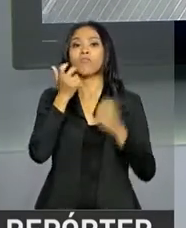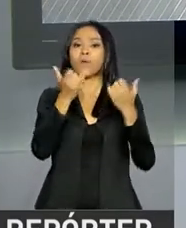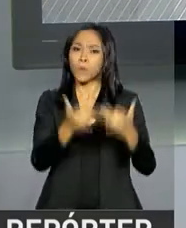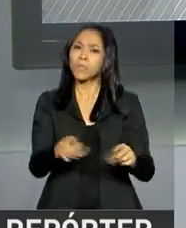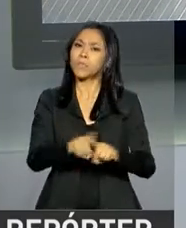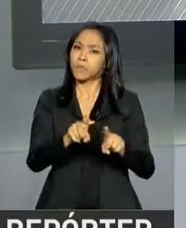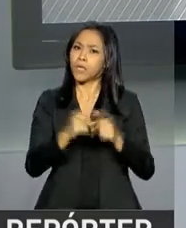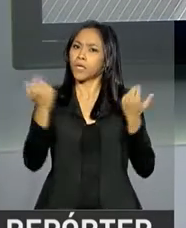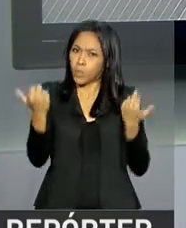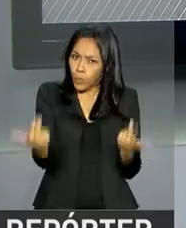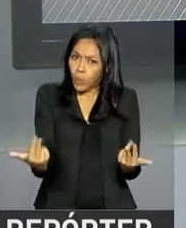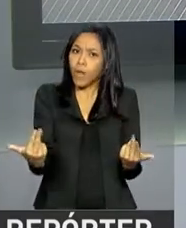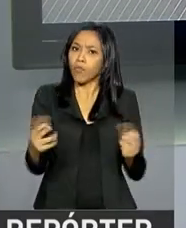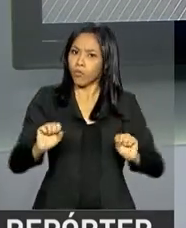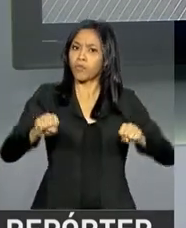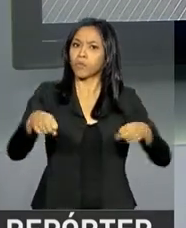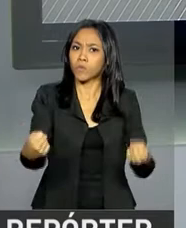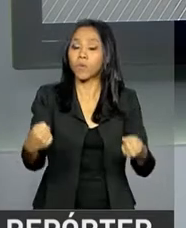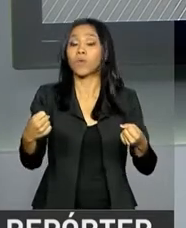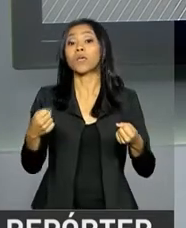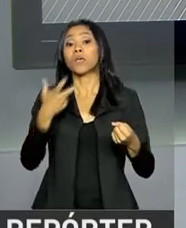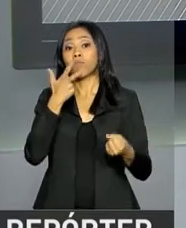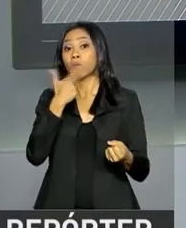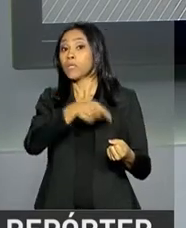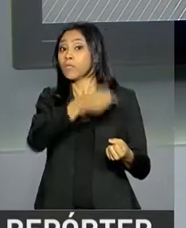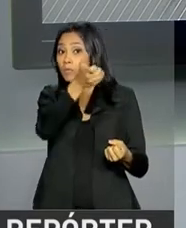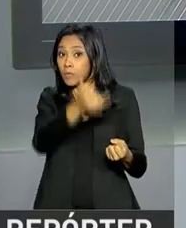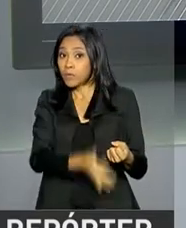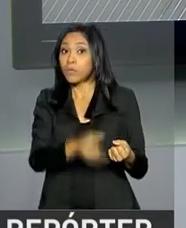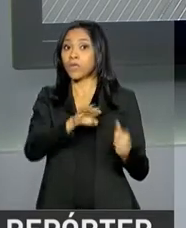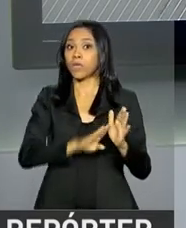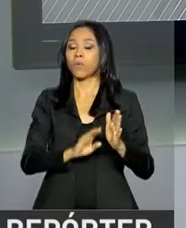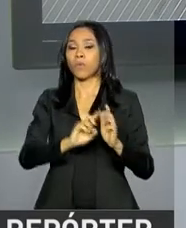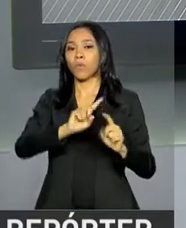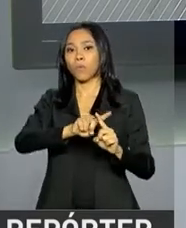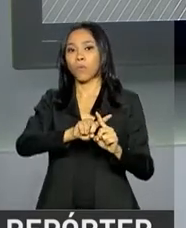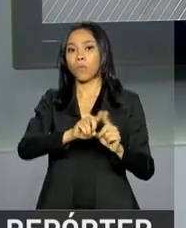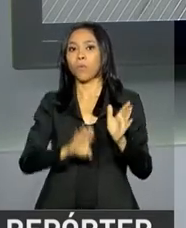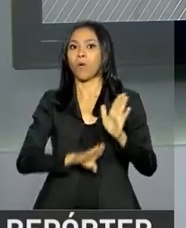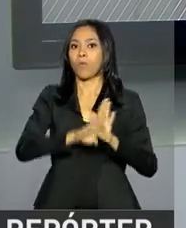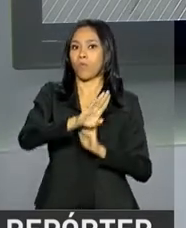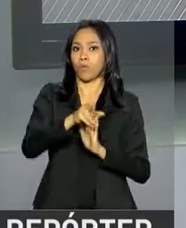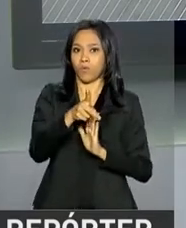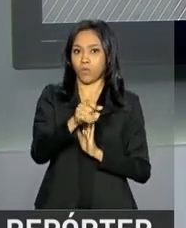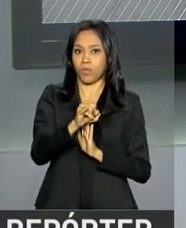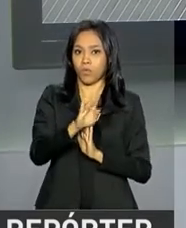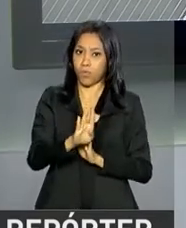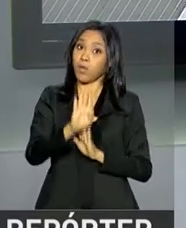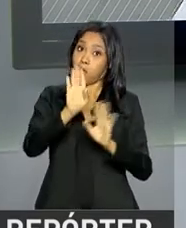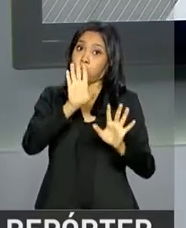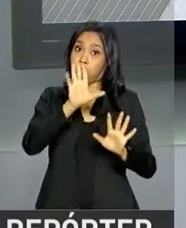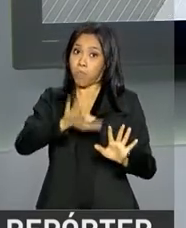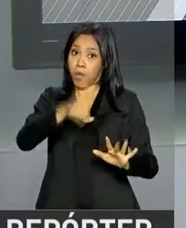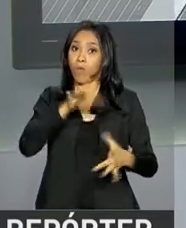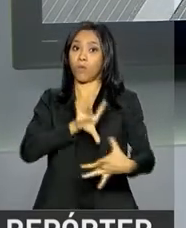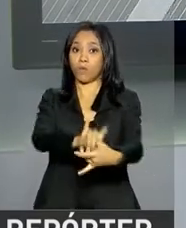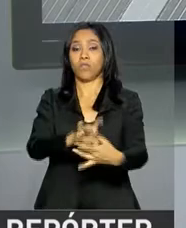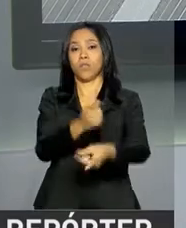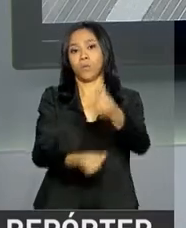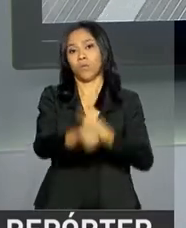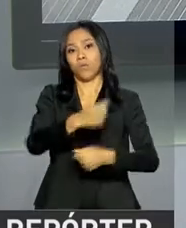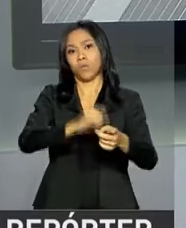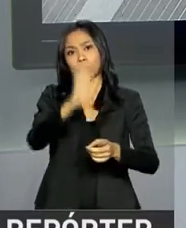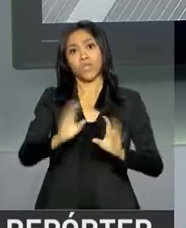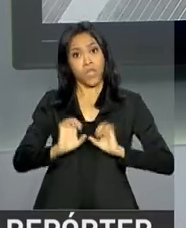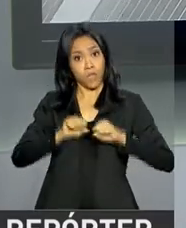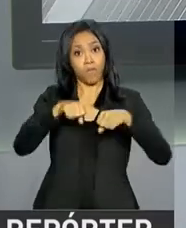estimativa segundo ele o crescimento do pib reflete a melhora das condições econômicas do brasil e reforça o resultado positivo das